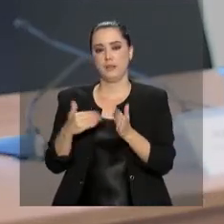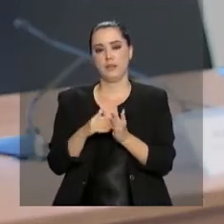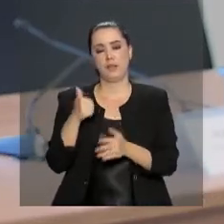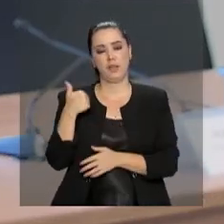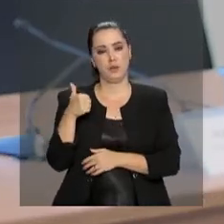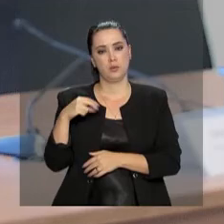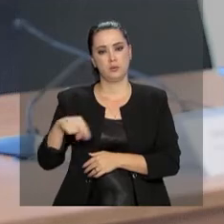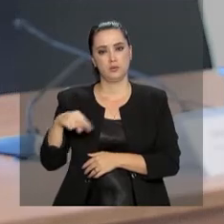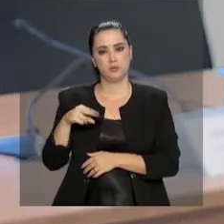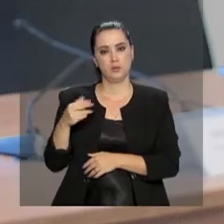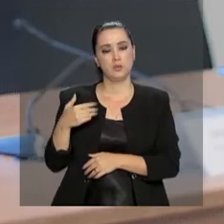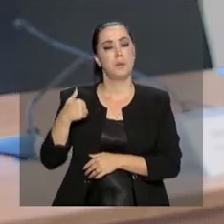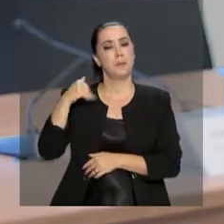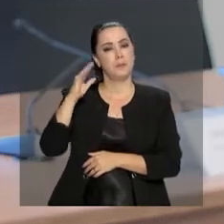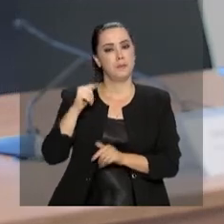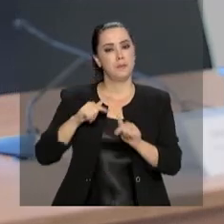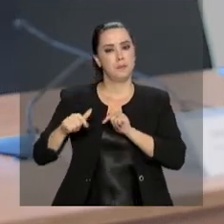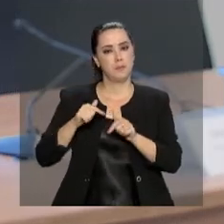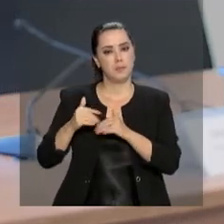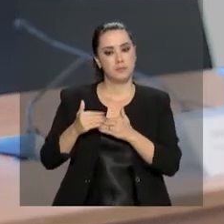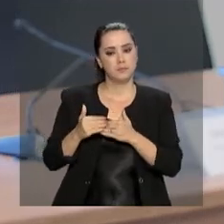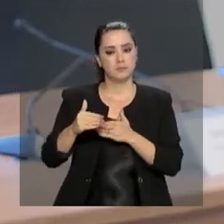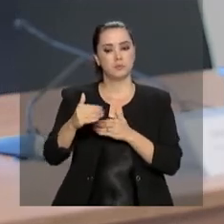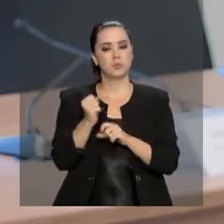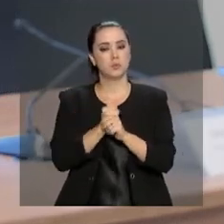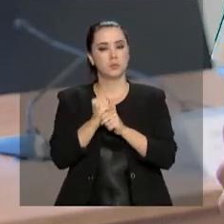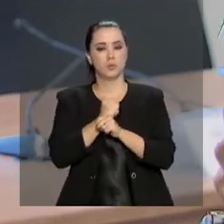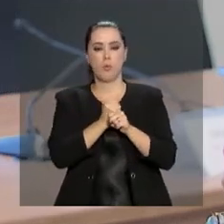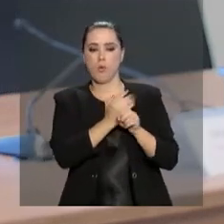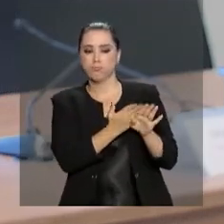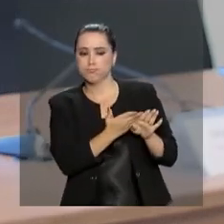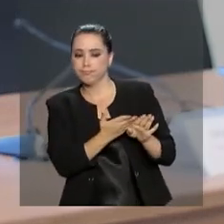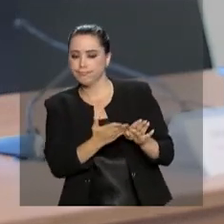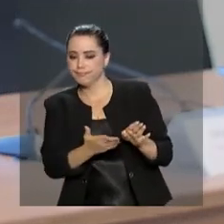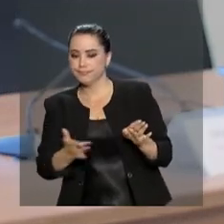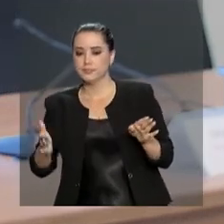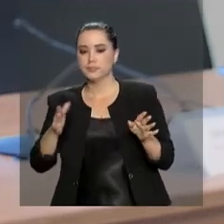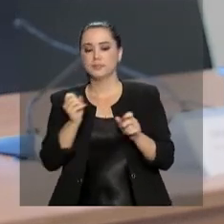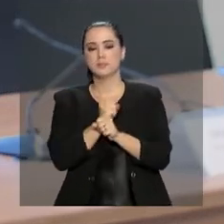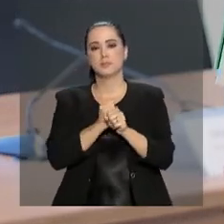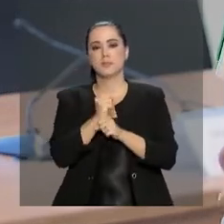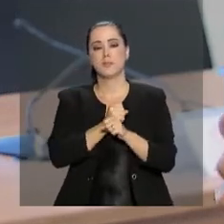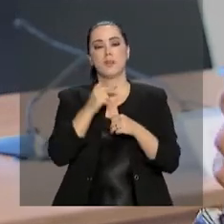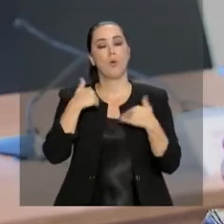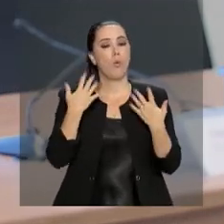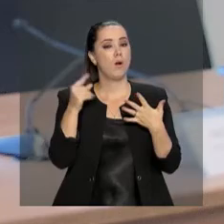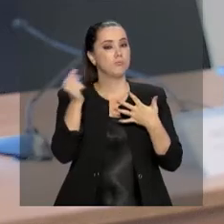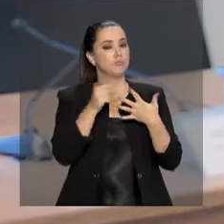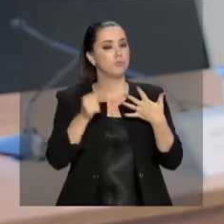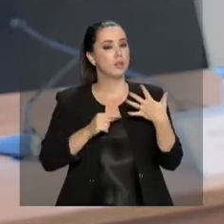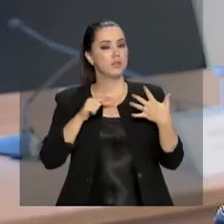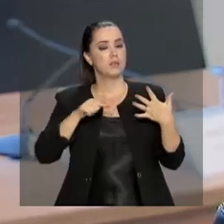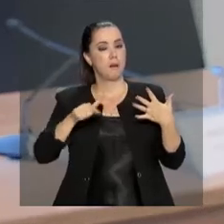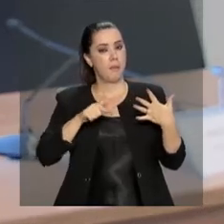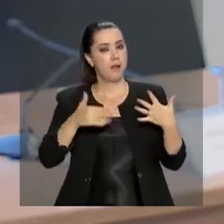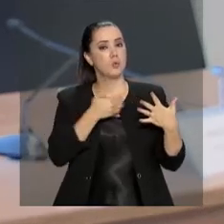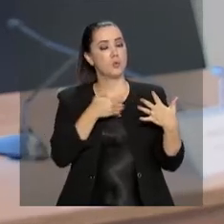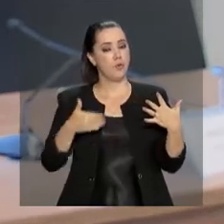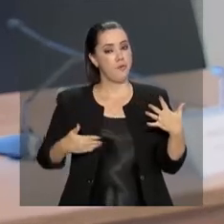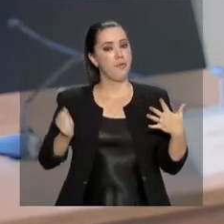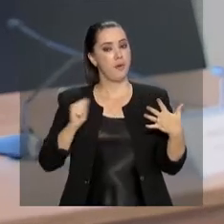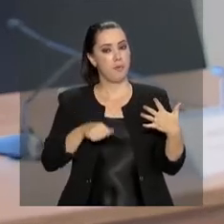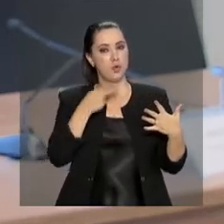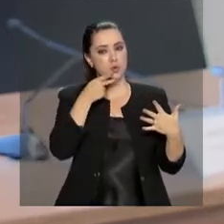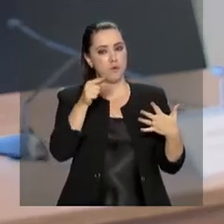11 de novembro mais o trabalho é durante todo ano né equalização a gente pode destacar a e do governo nesse sentido